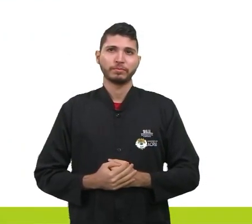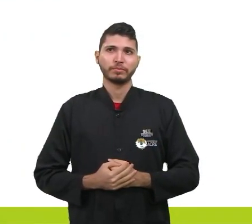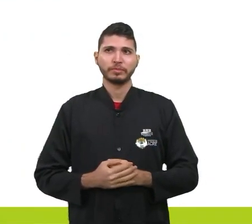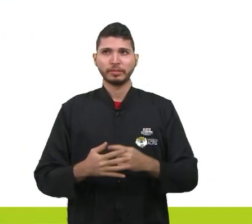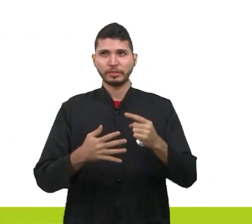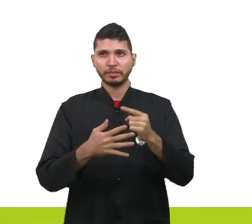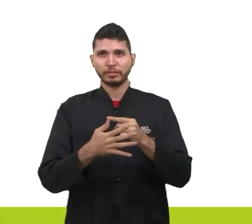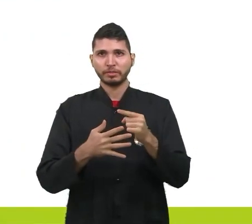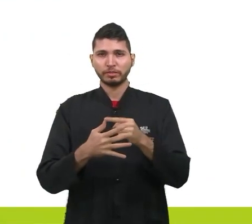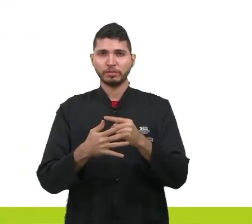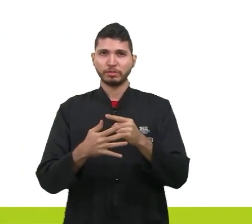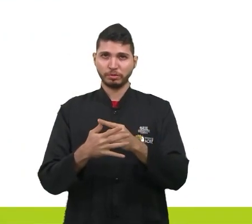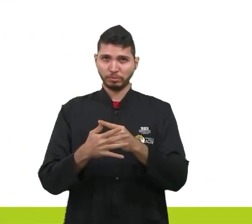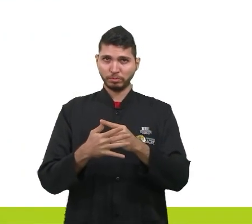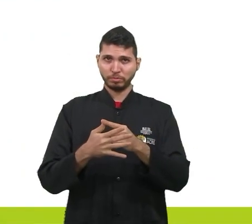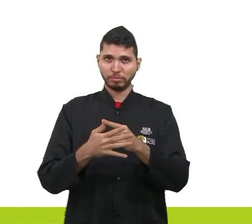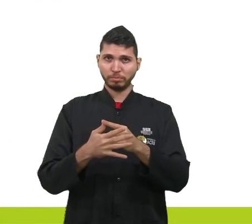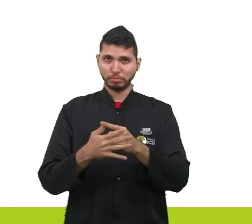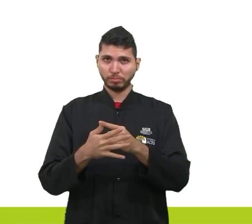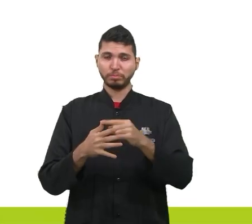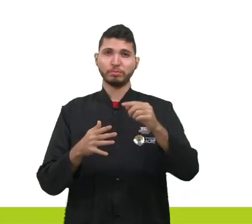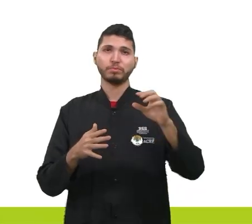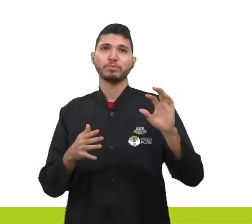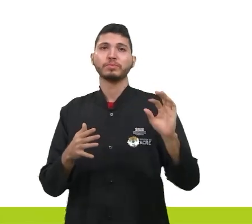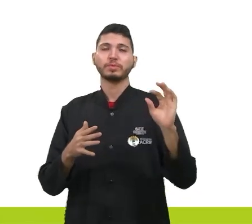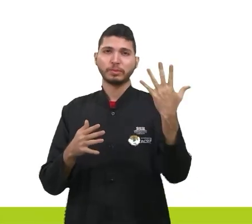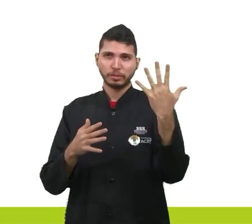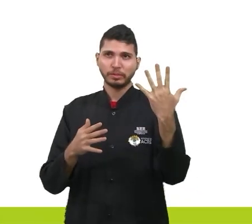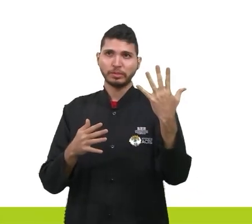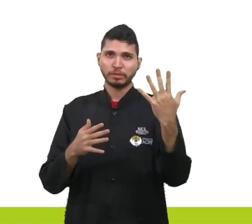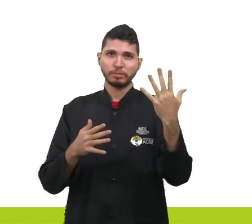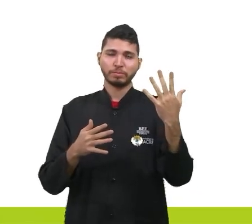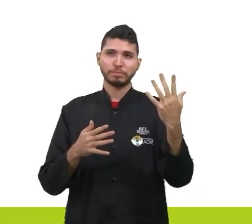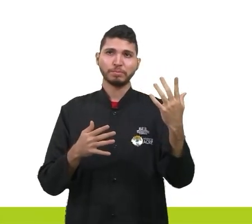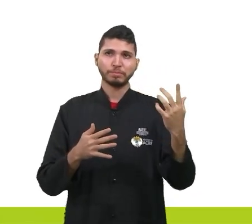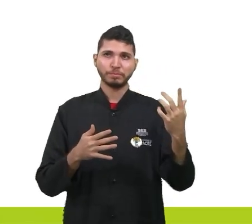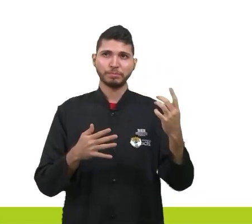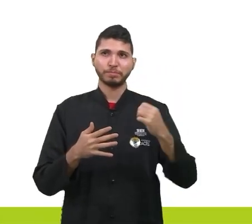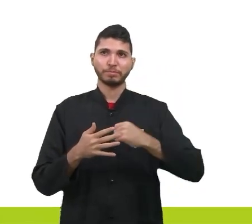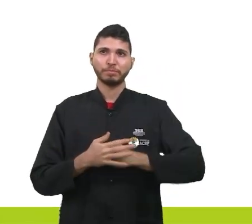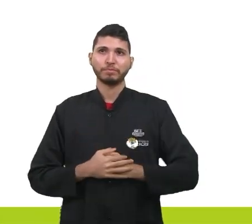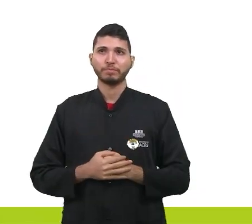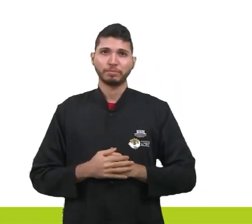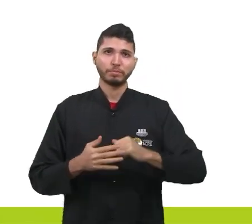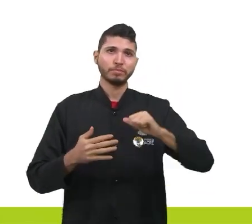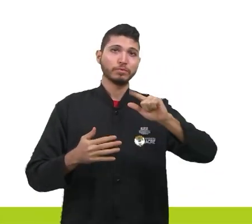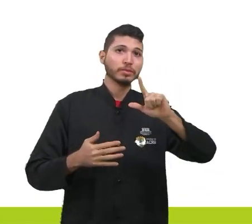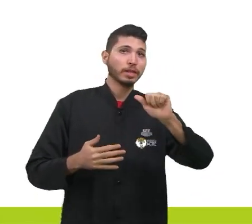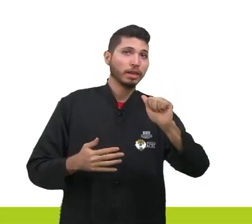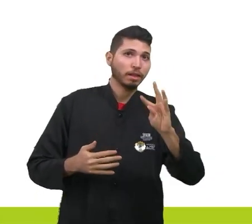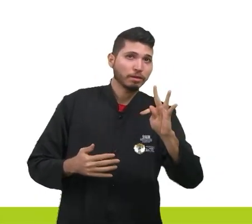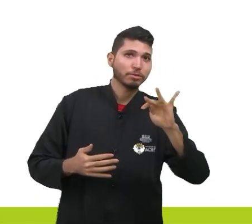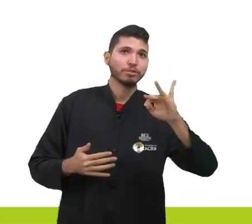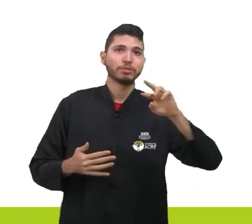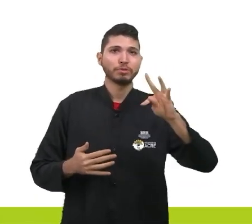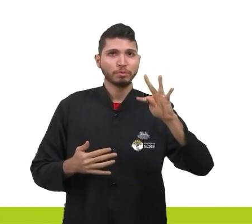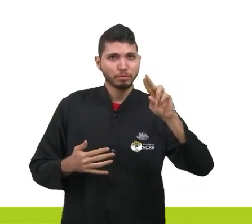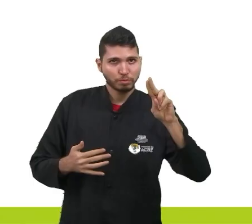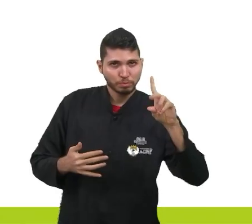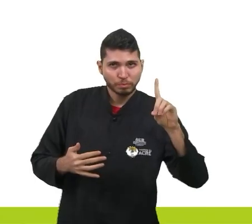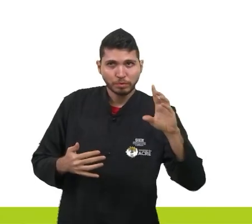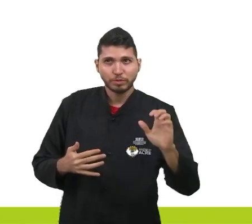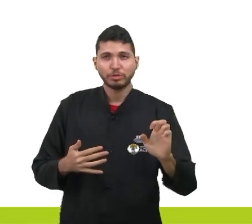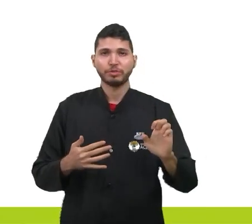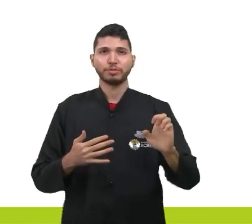clima extremamente importante para a gente aprender é o fator chamado de latitude. Vamos